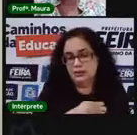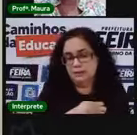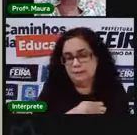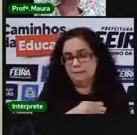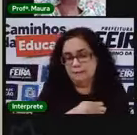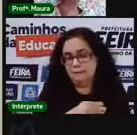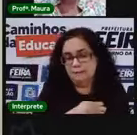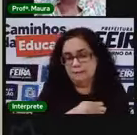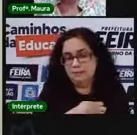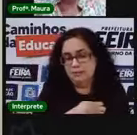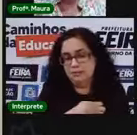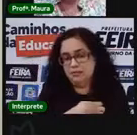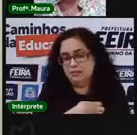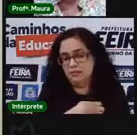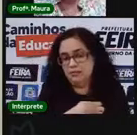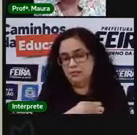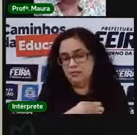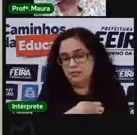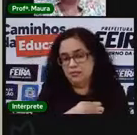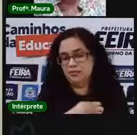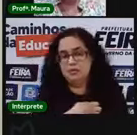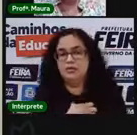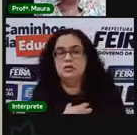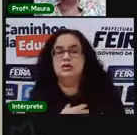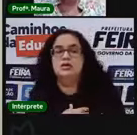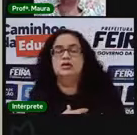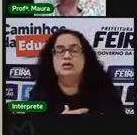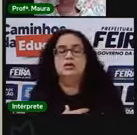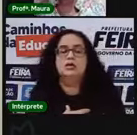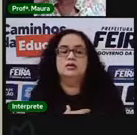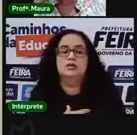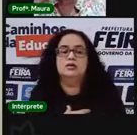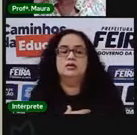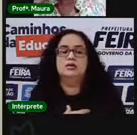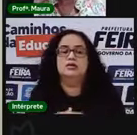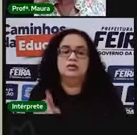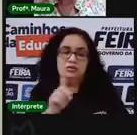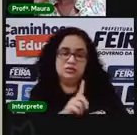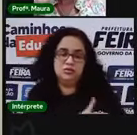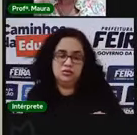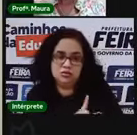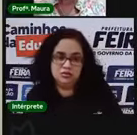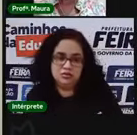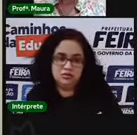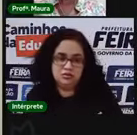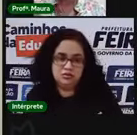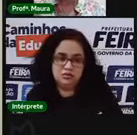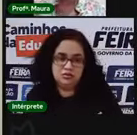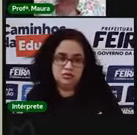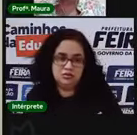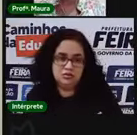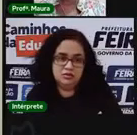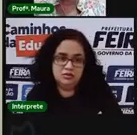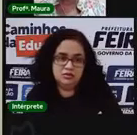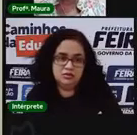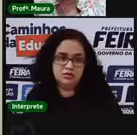mesmo. E para... Porque, assim, a gente achou que o tempo seria, né,